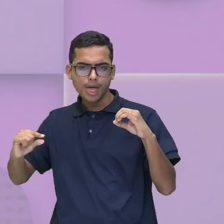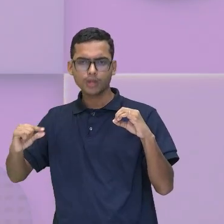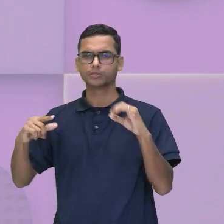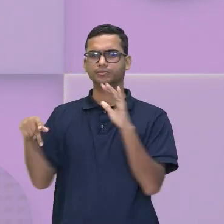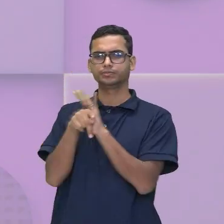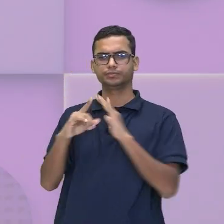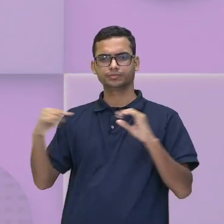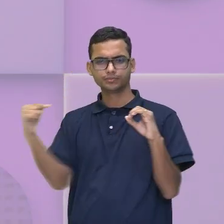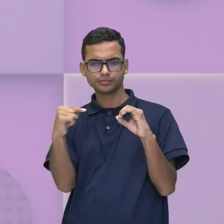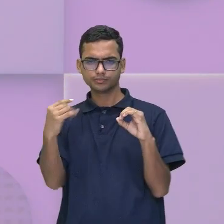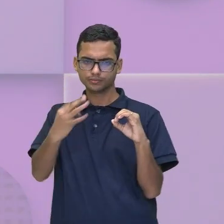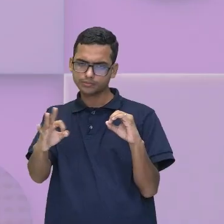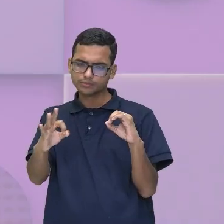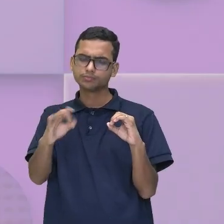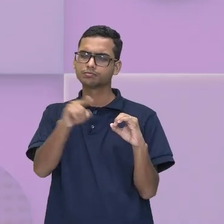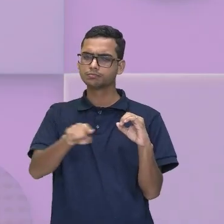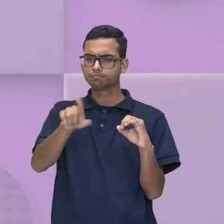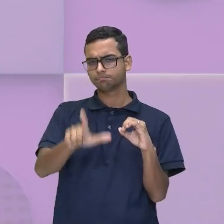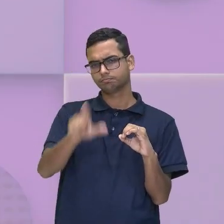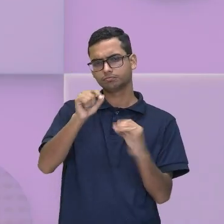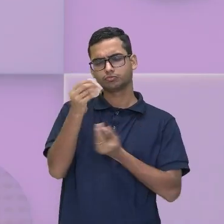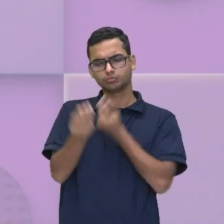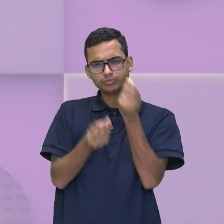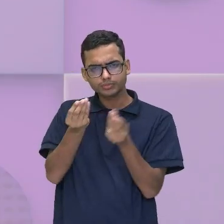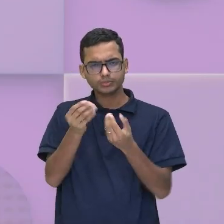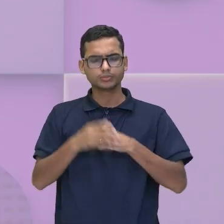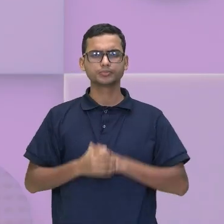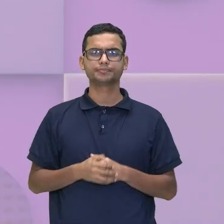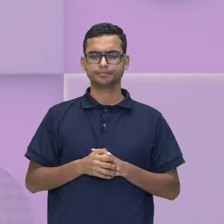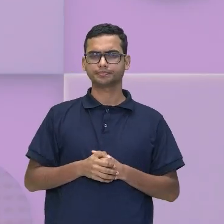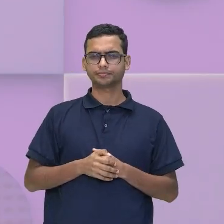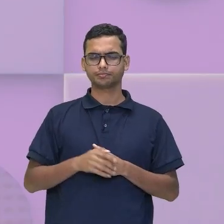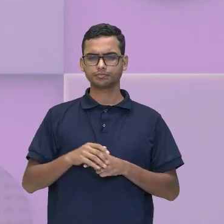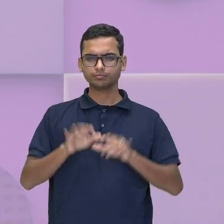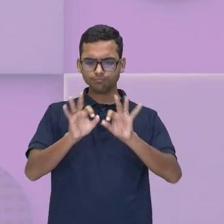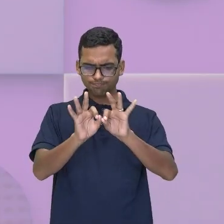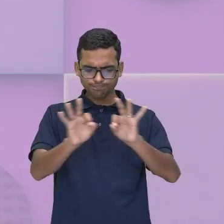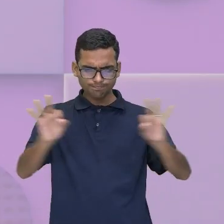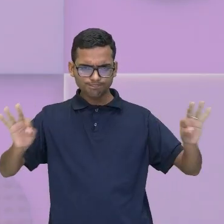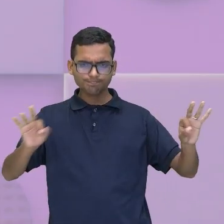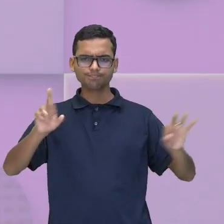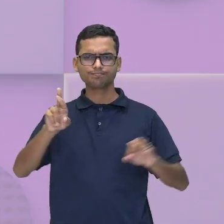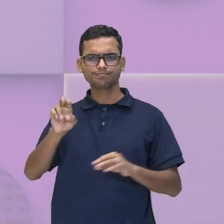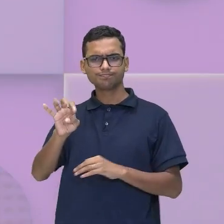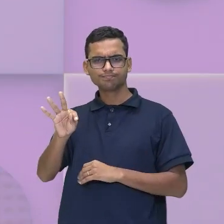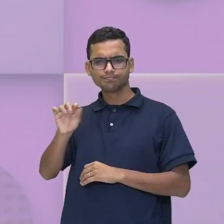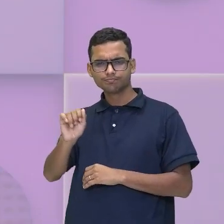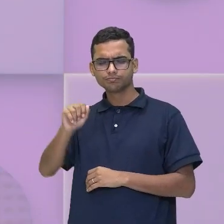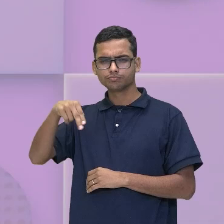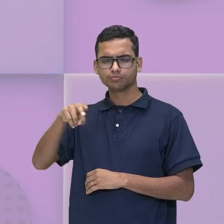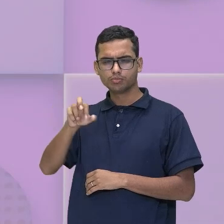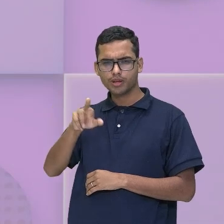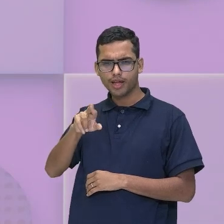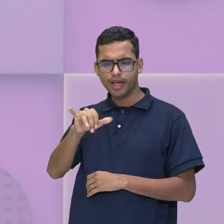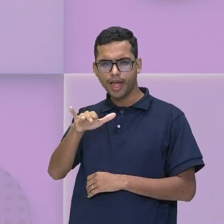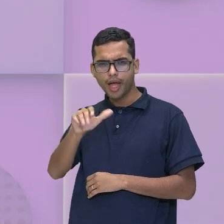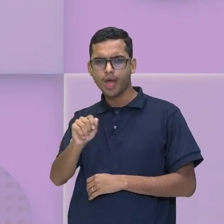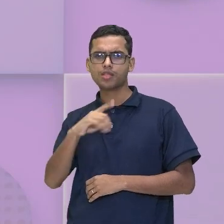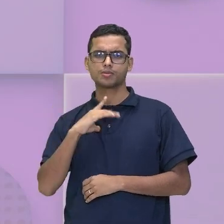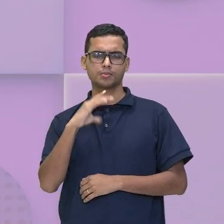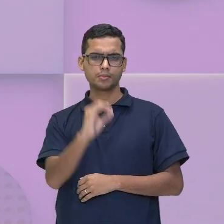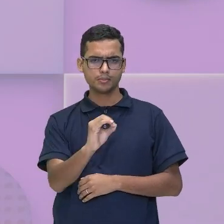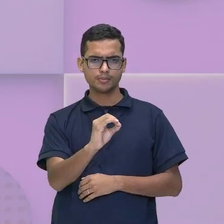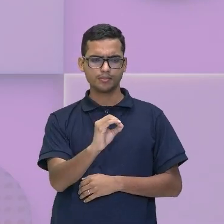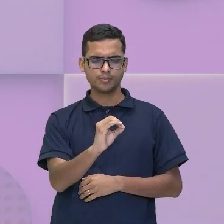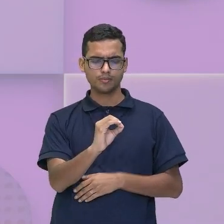você achar melhor falar. Se você está considerando ali a nossa reta numérica, nós temos ali o zero no meio, para frente